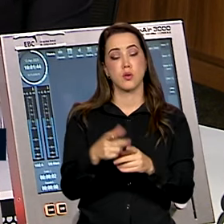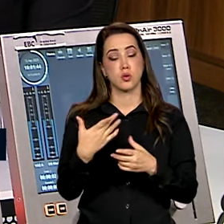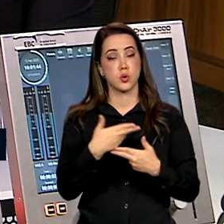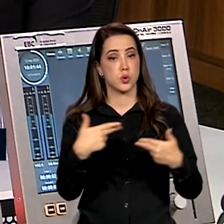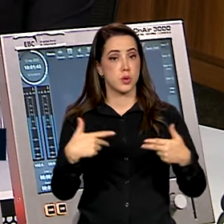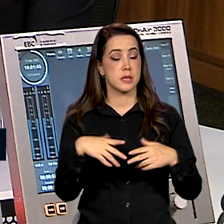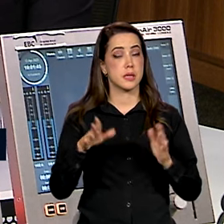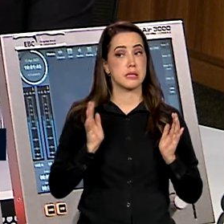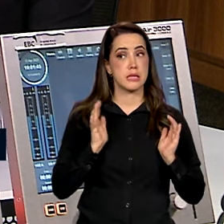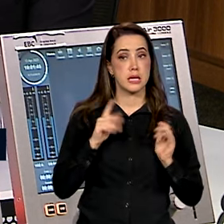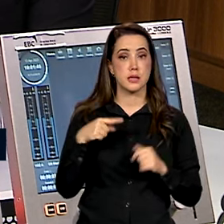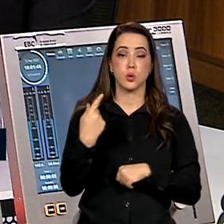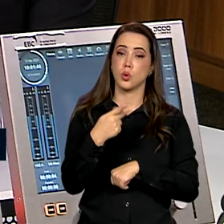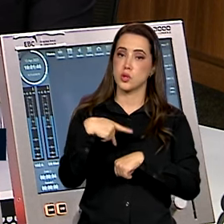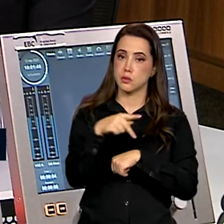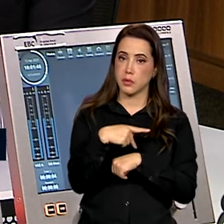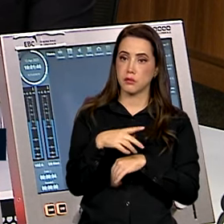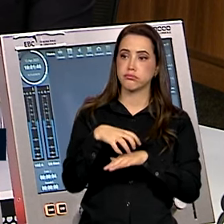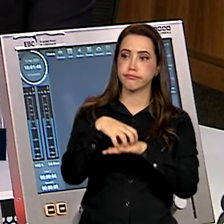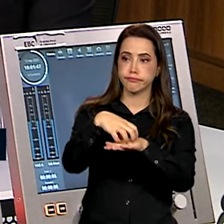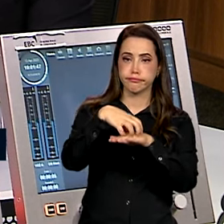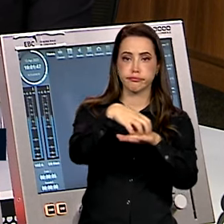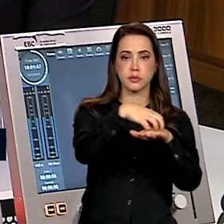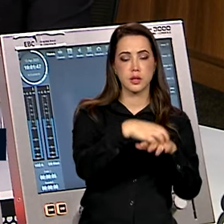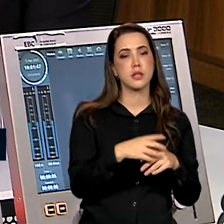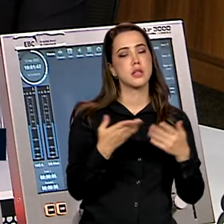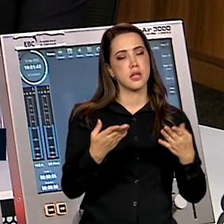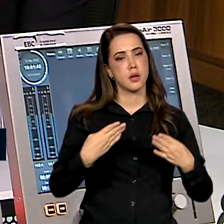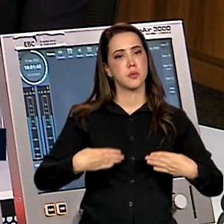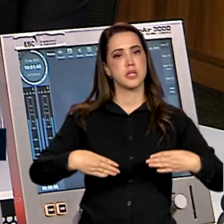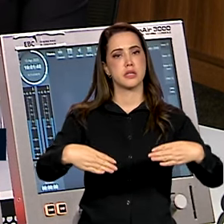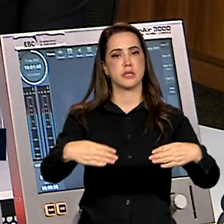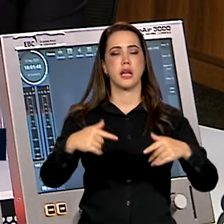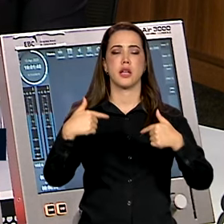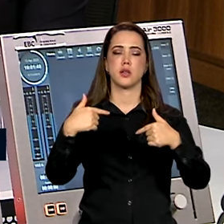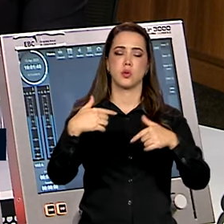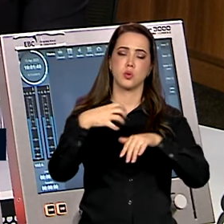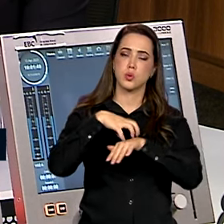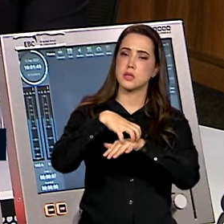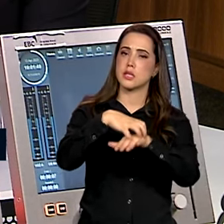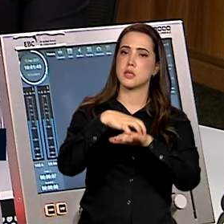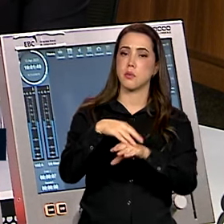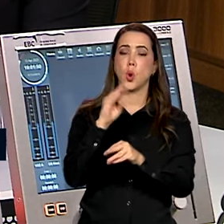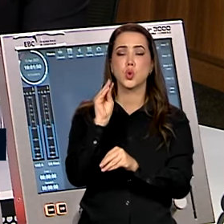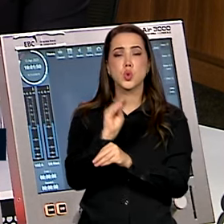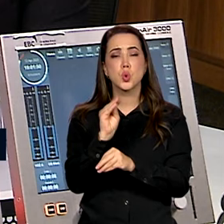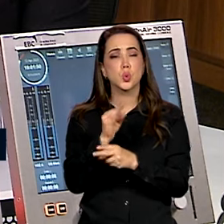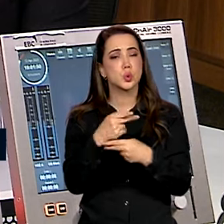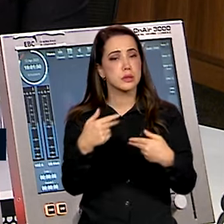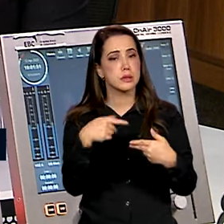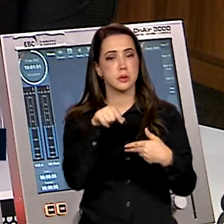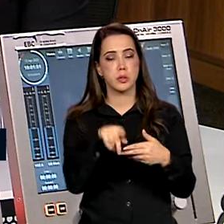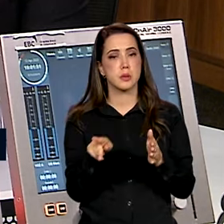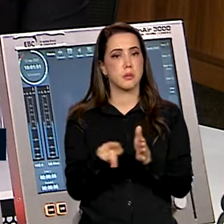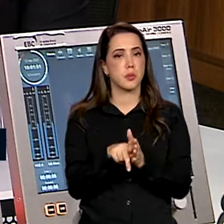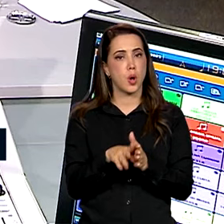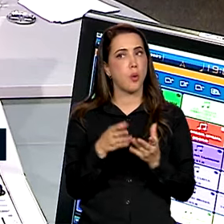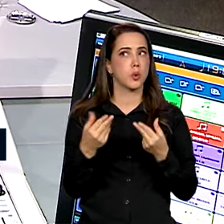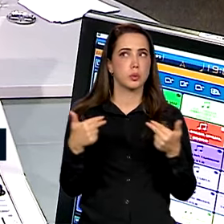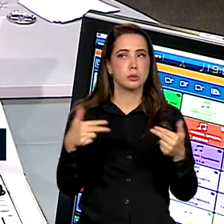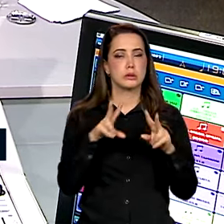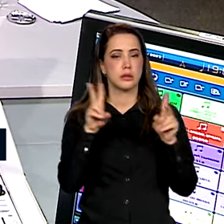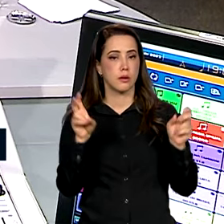país e cabe ao Ministério dos transportes cuidar de toda essa estrutura e nós vamos conversar aqui no estúdio com o Ministro dos